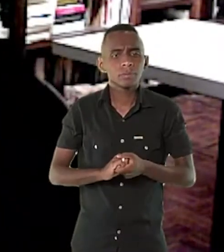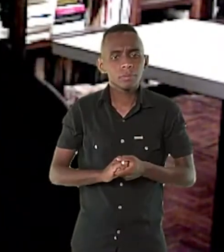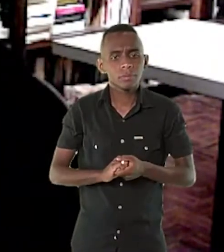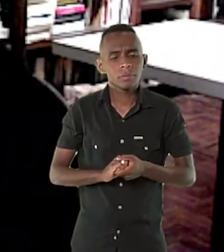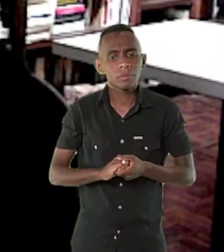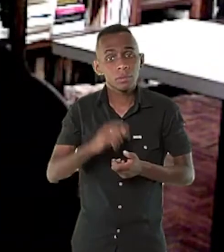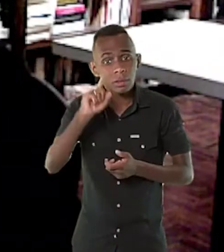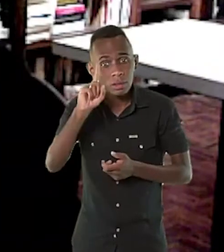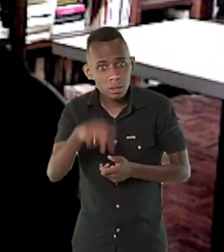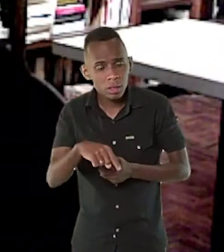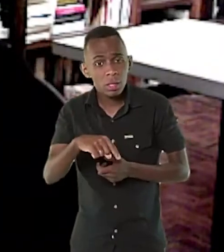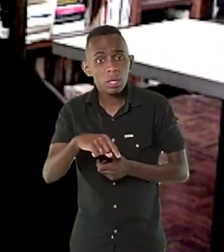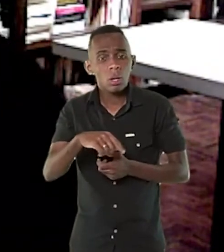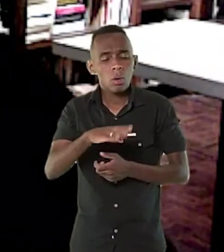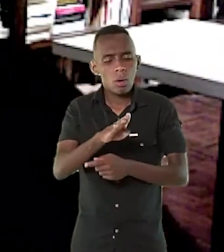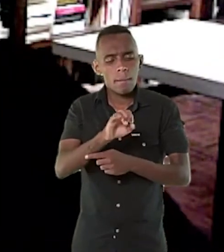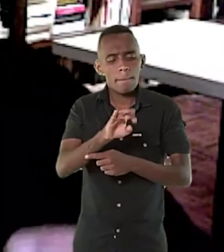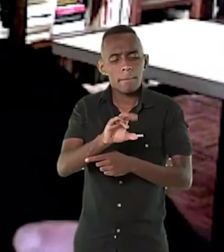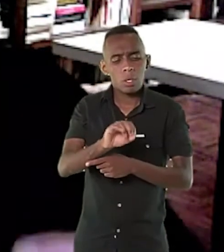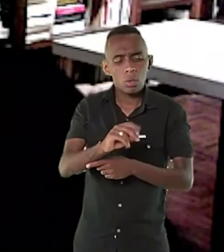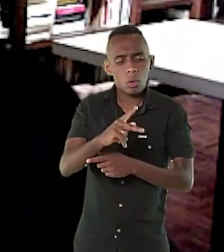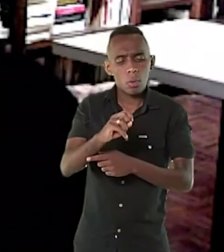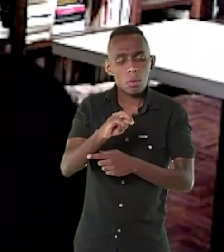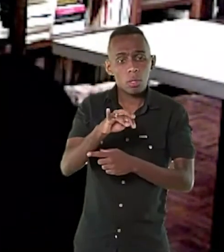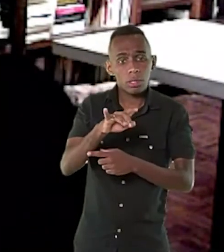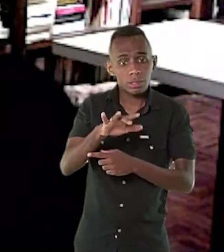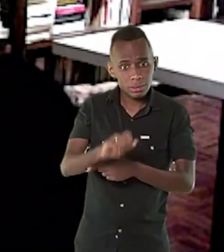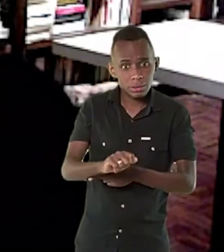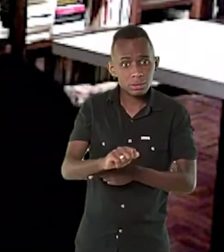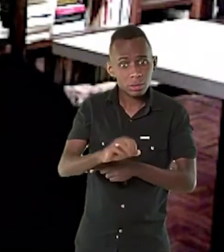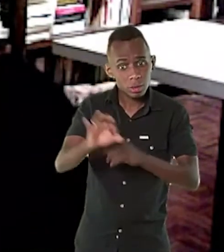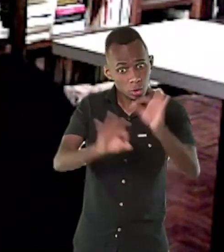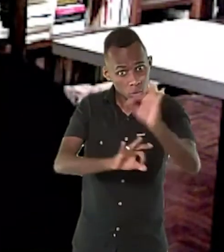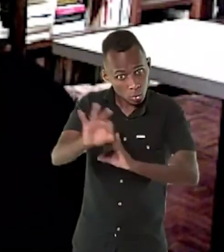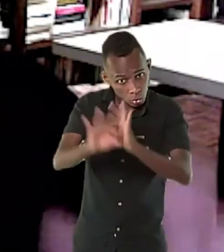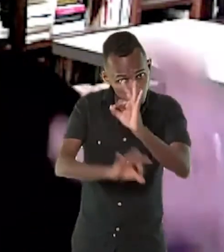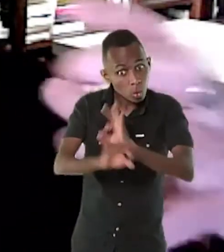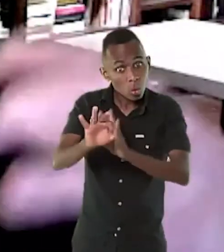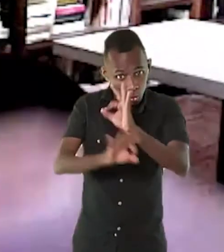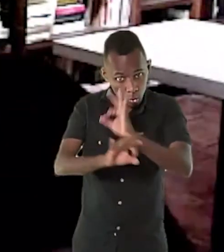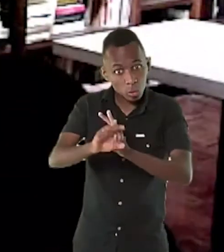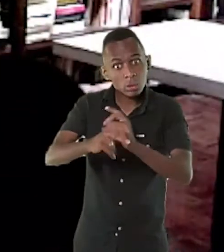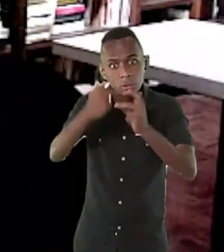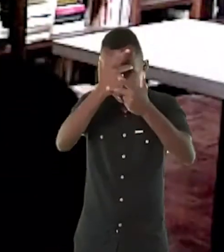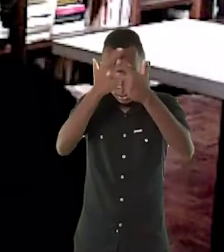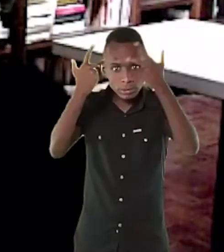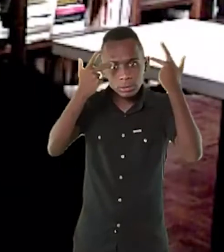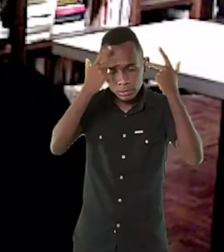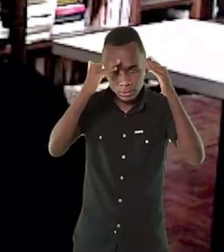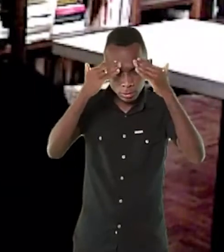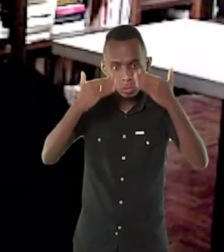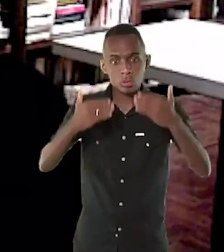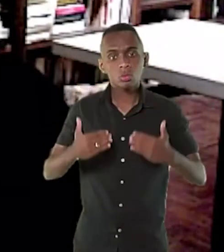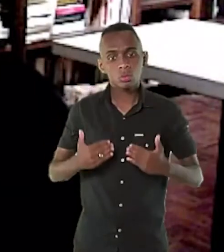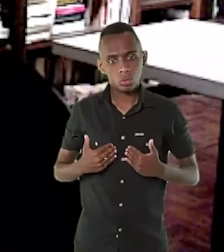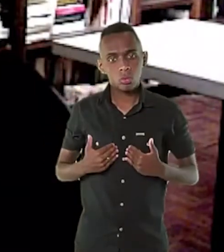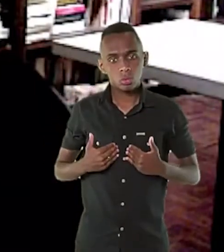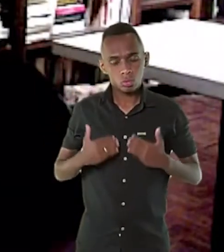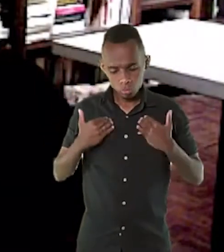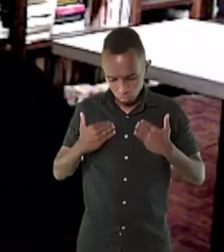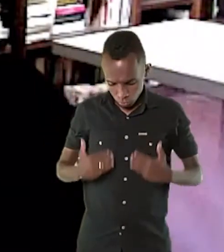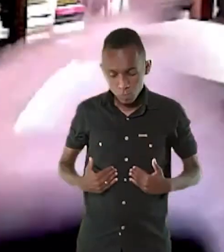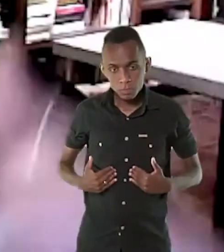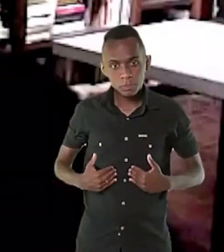é uma biopolítica porosa que controla determinados corpos sem invadi-los e